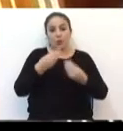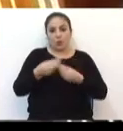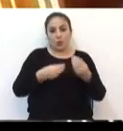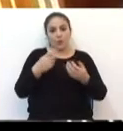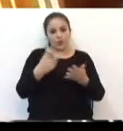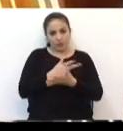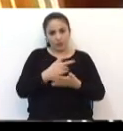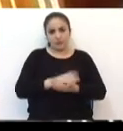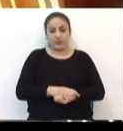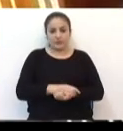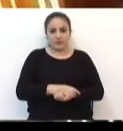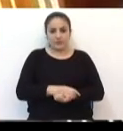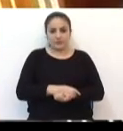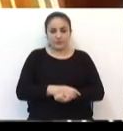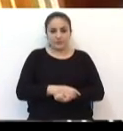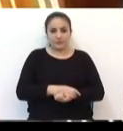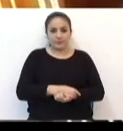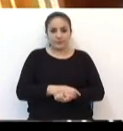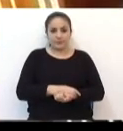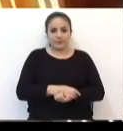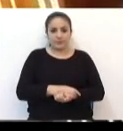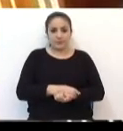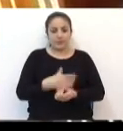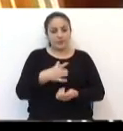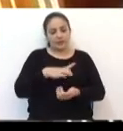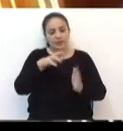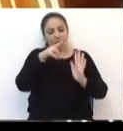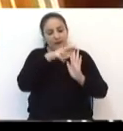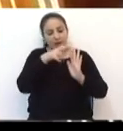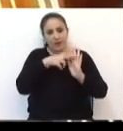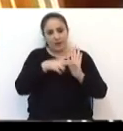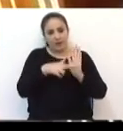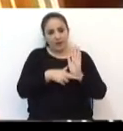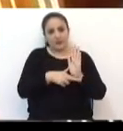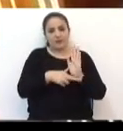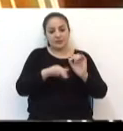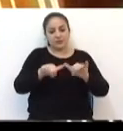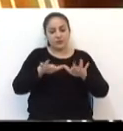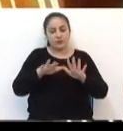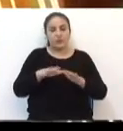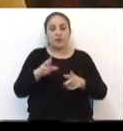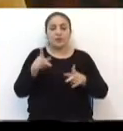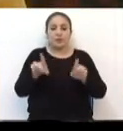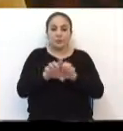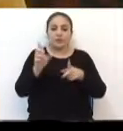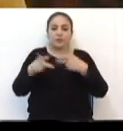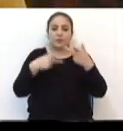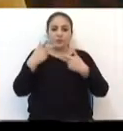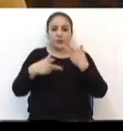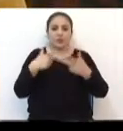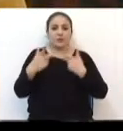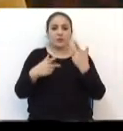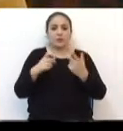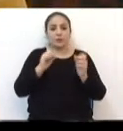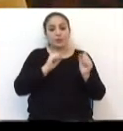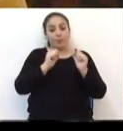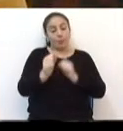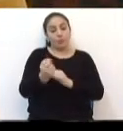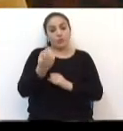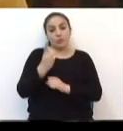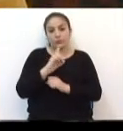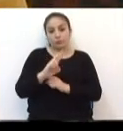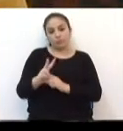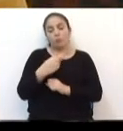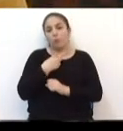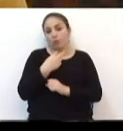como é que se deve acontecer a audiência de custódia. Ela dá as regras da audiência e diz exatamente o que se pode